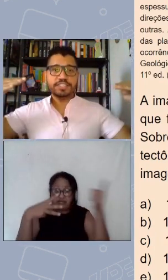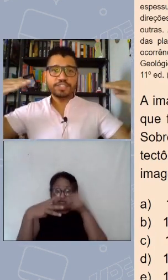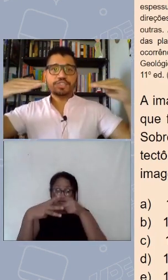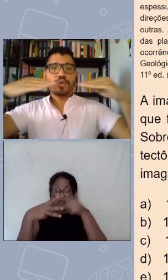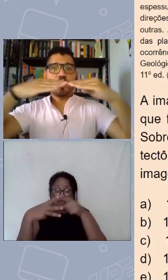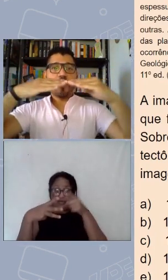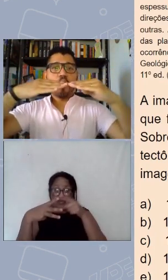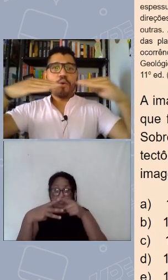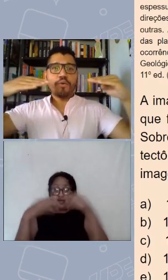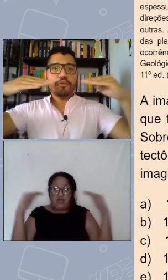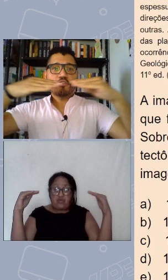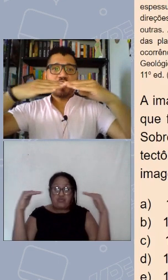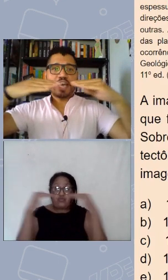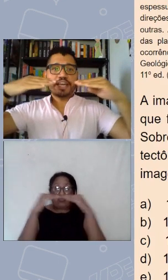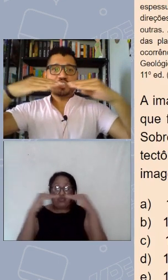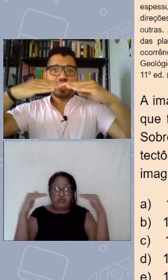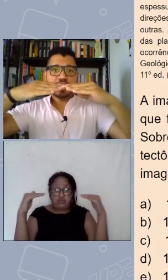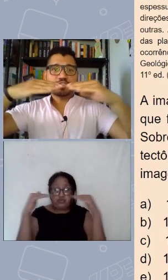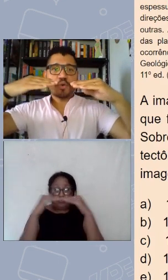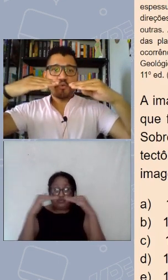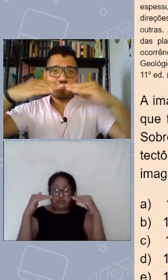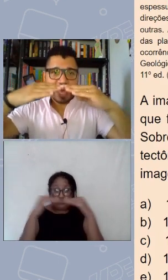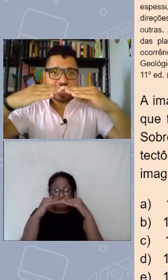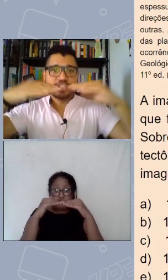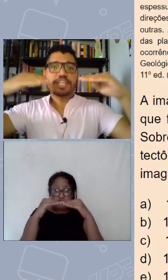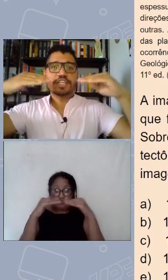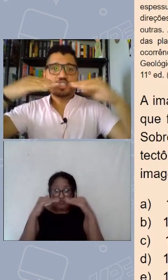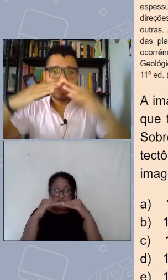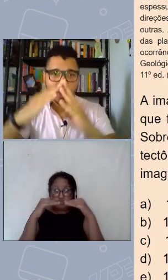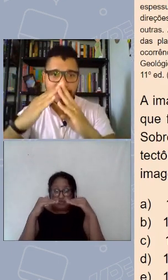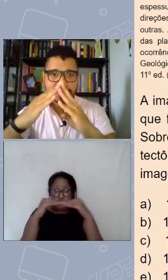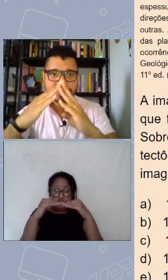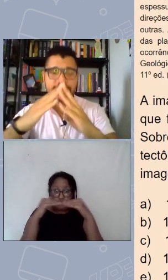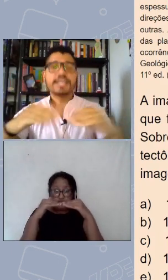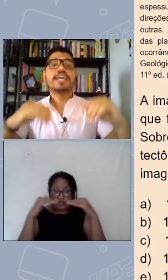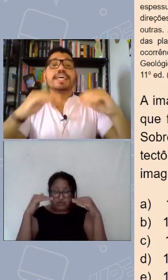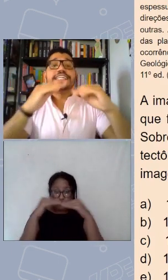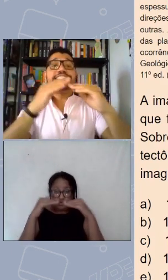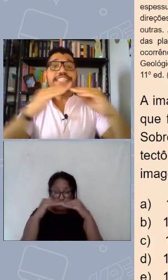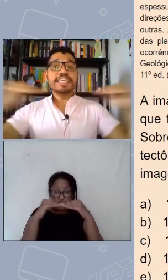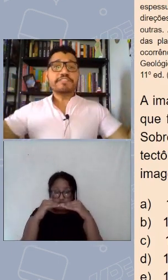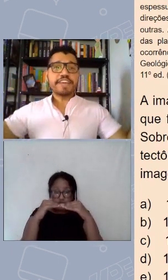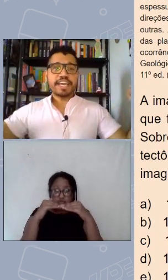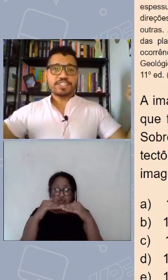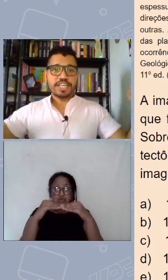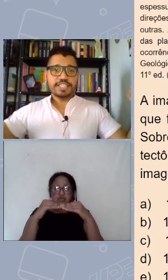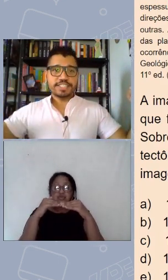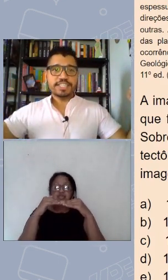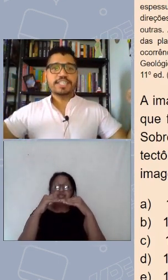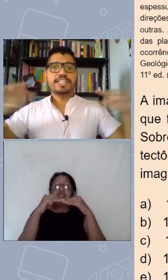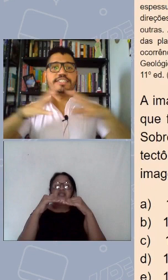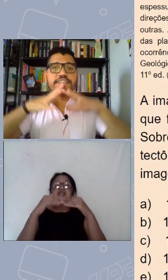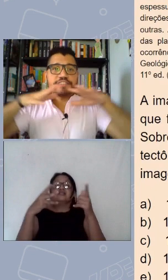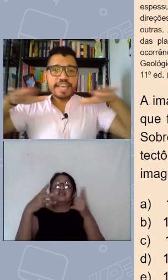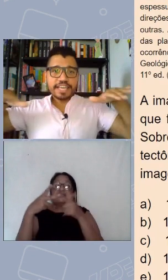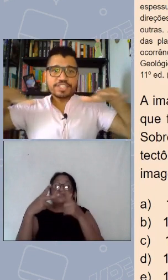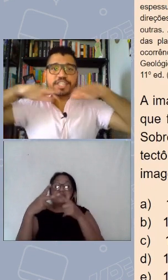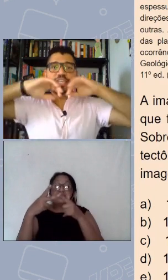convergentes convergentes convergem choca-se divergente